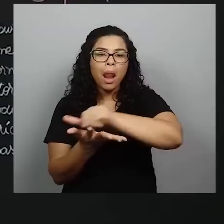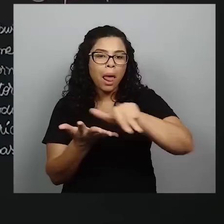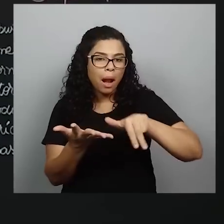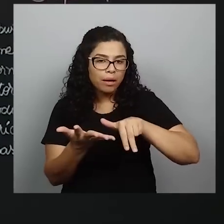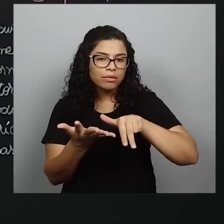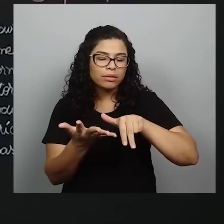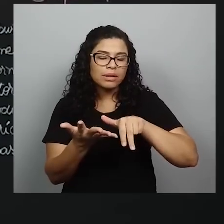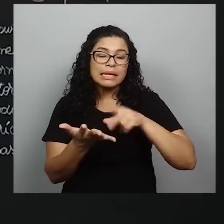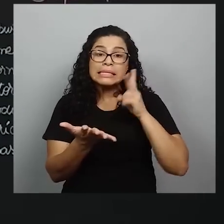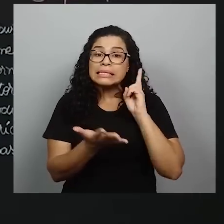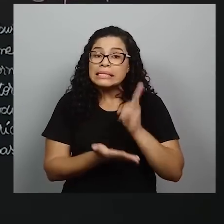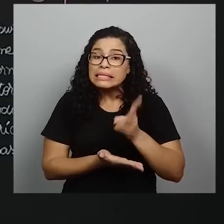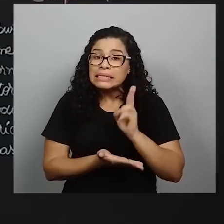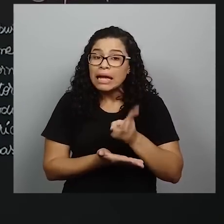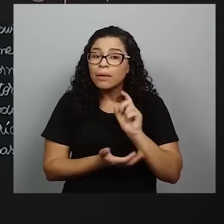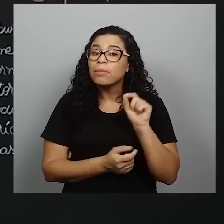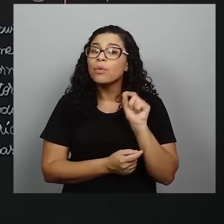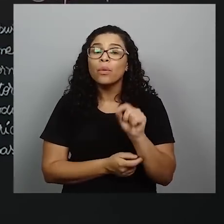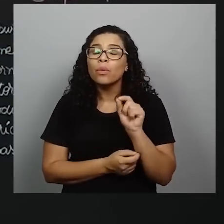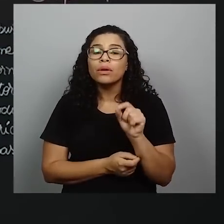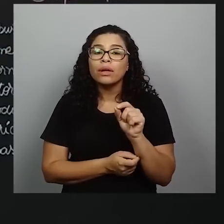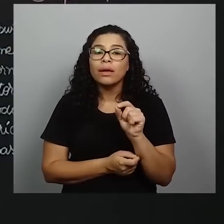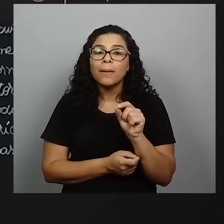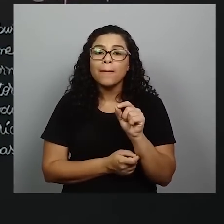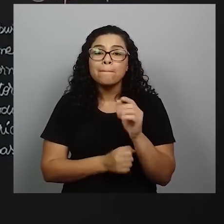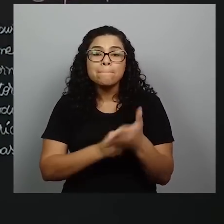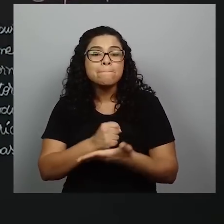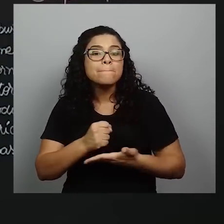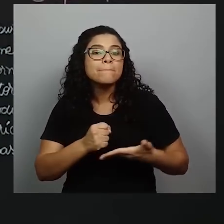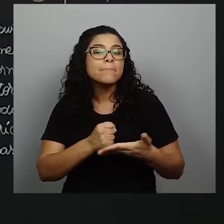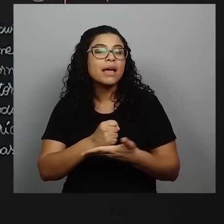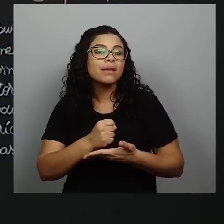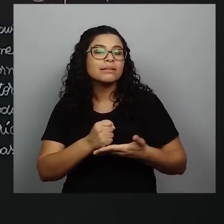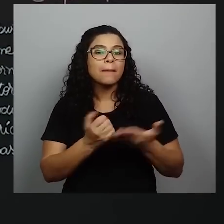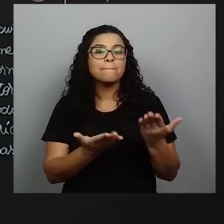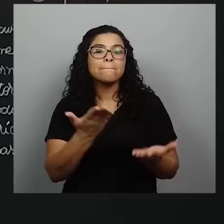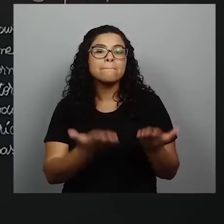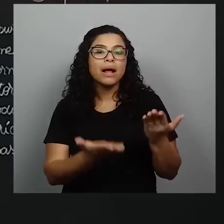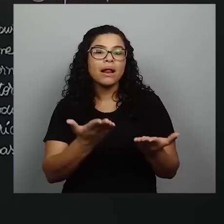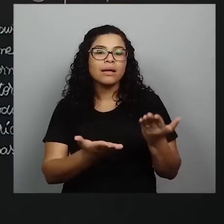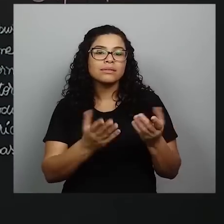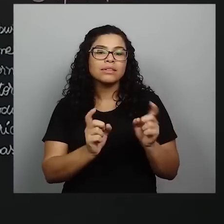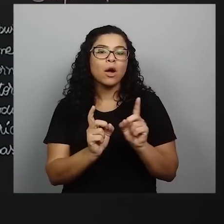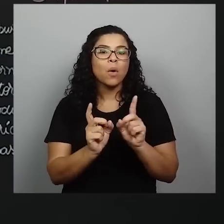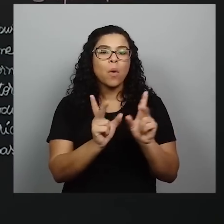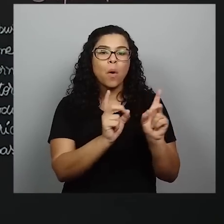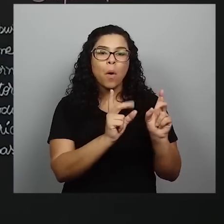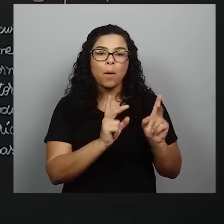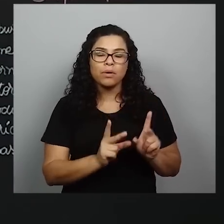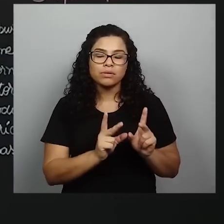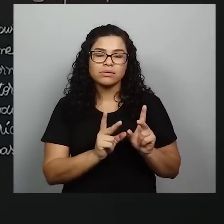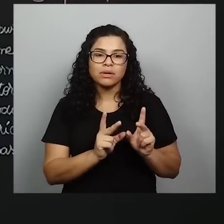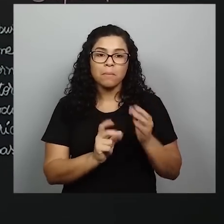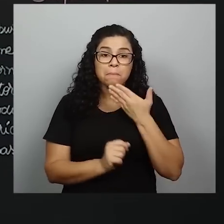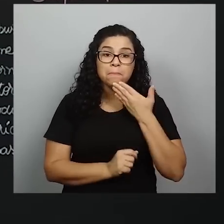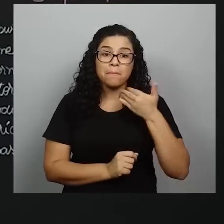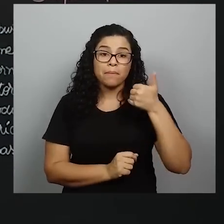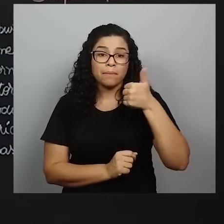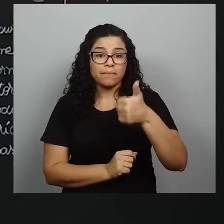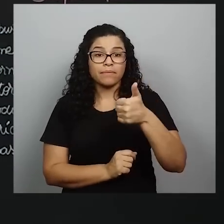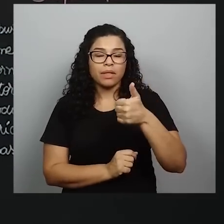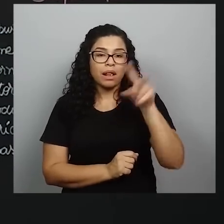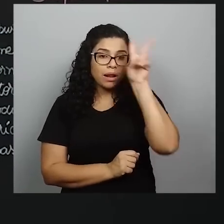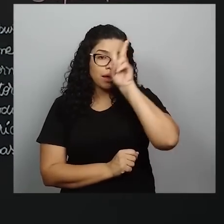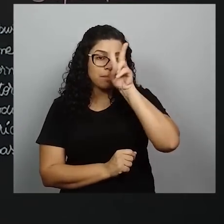sempre pautado na ideia da balança comercial favorável. Balança comercial favorável, vamos